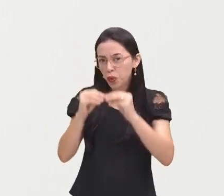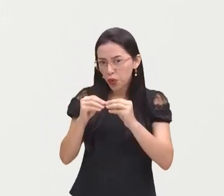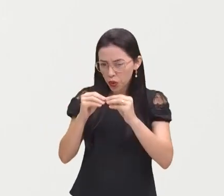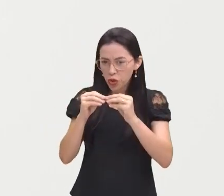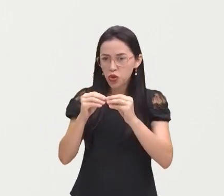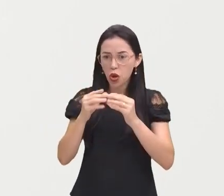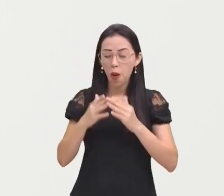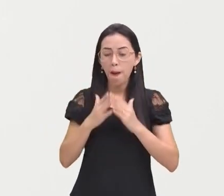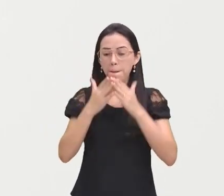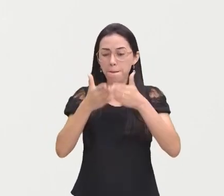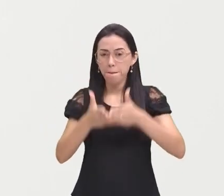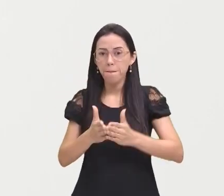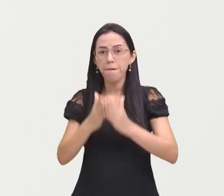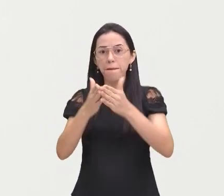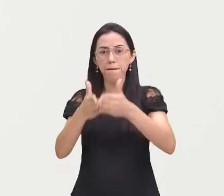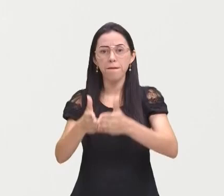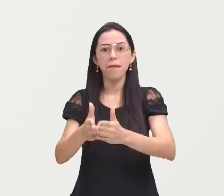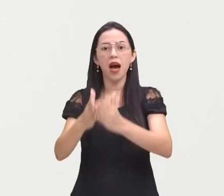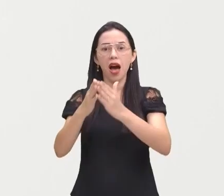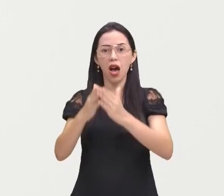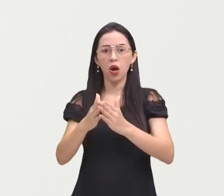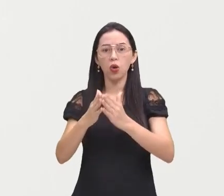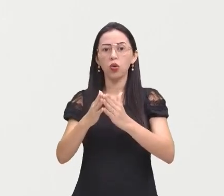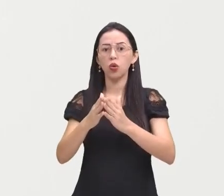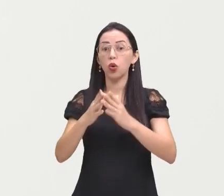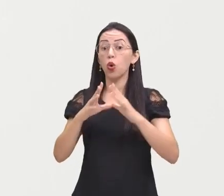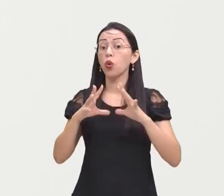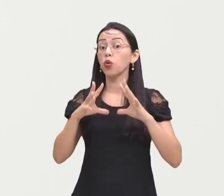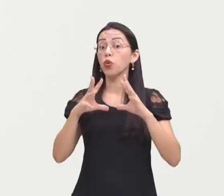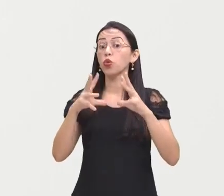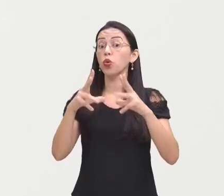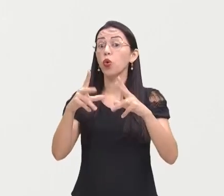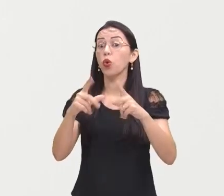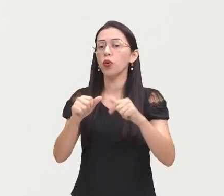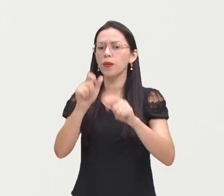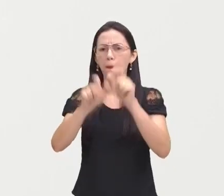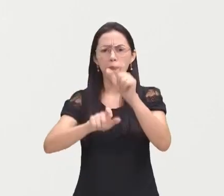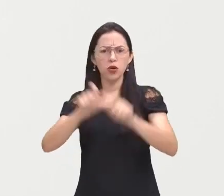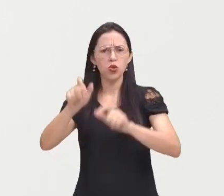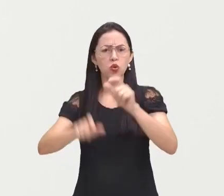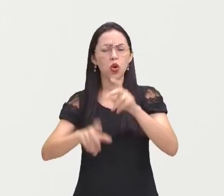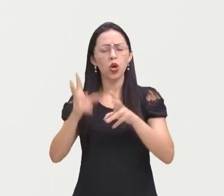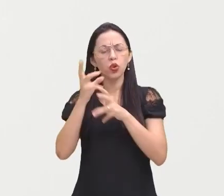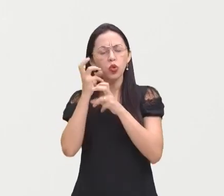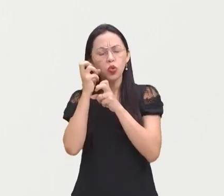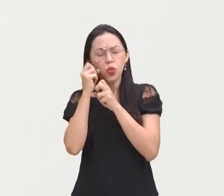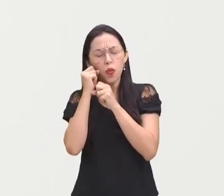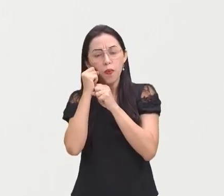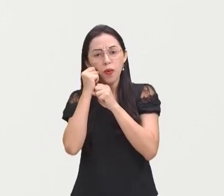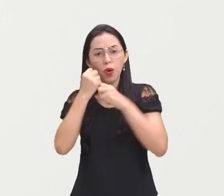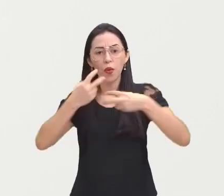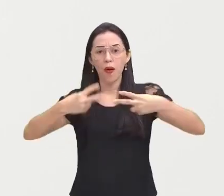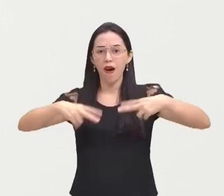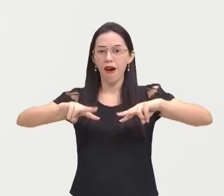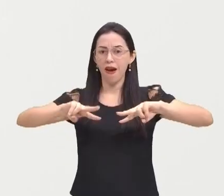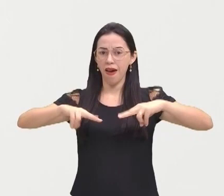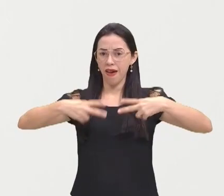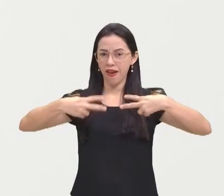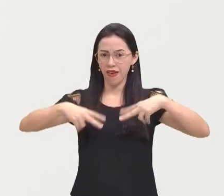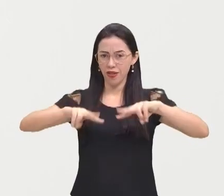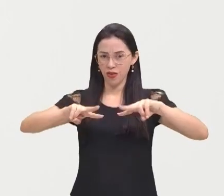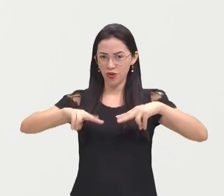na varanda. Olhem aqui para mim, crianças. Vocês já dormiram alguma vez em alguma rede? Sim ou